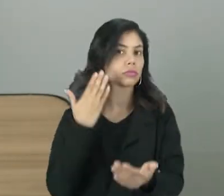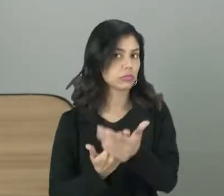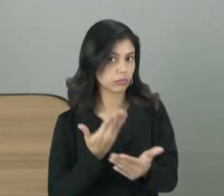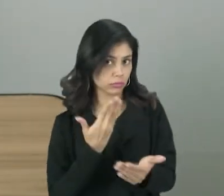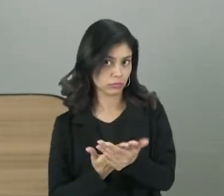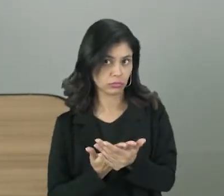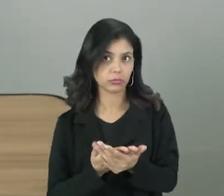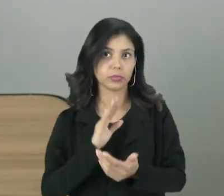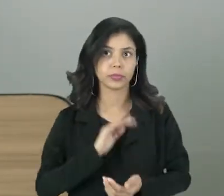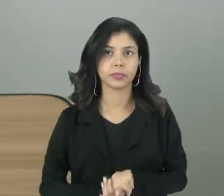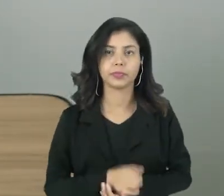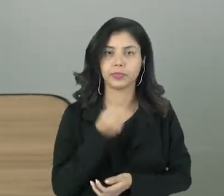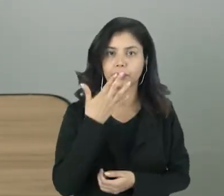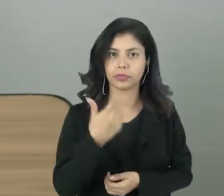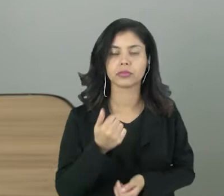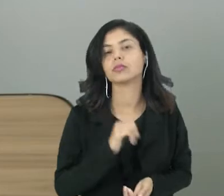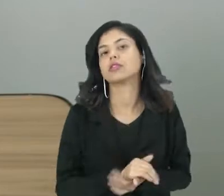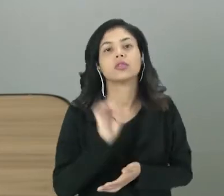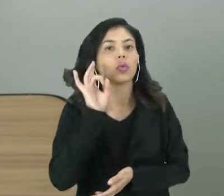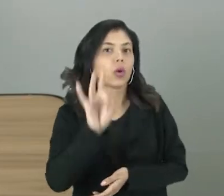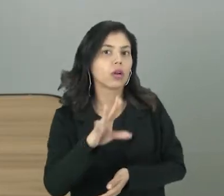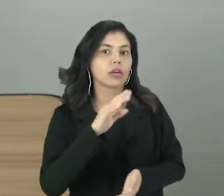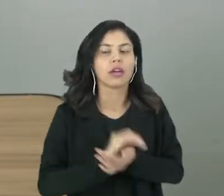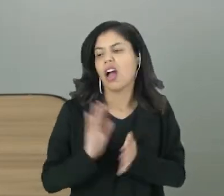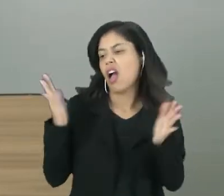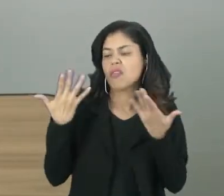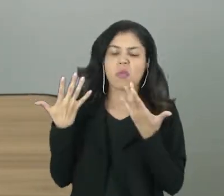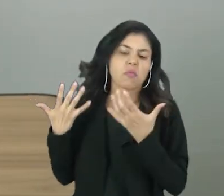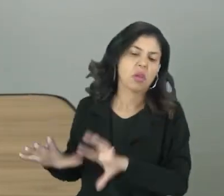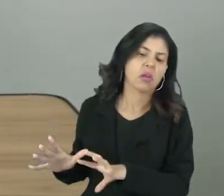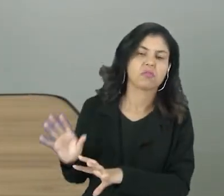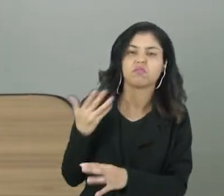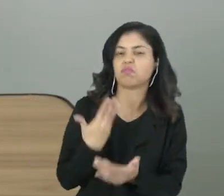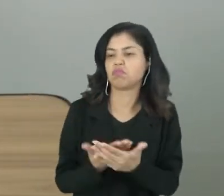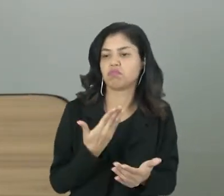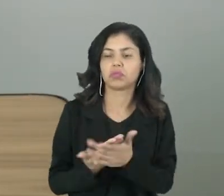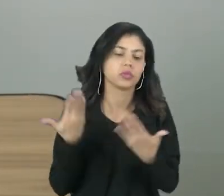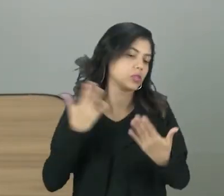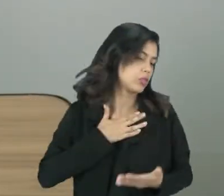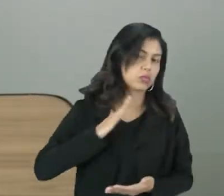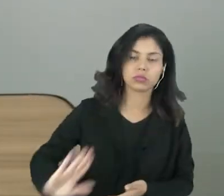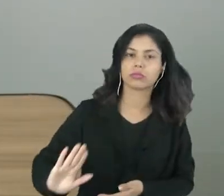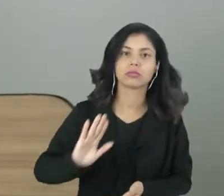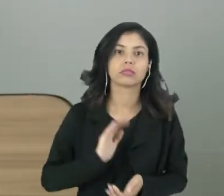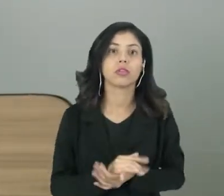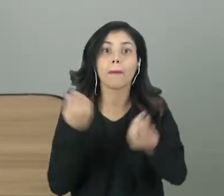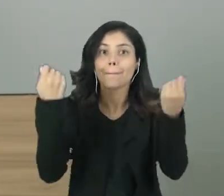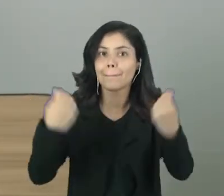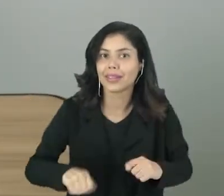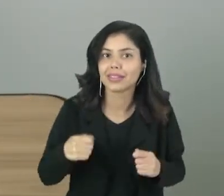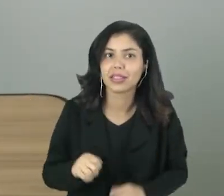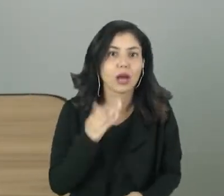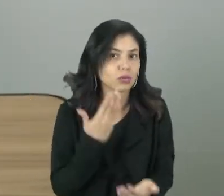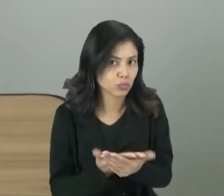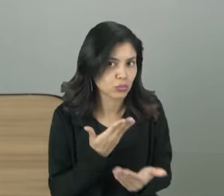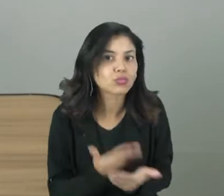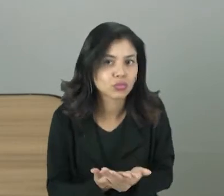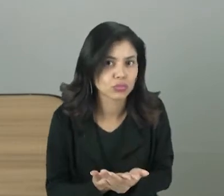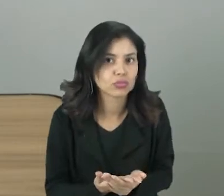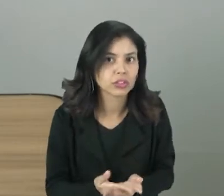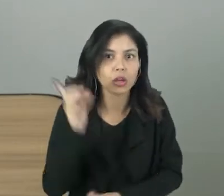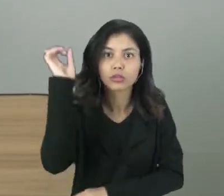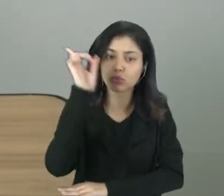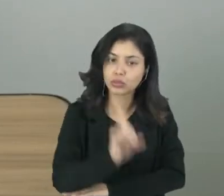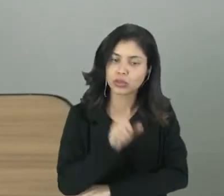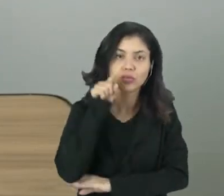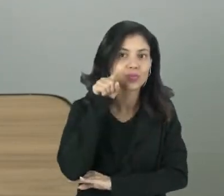estudarem tá bom não é só a eu não quero estudar eu não vou isso não Vocês precisam estudar é o